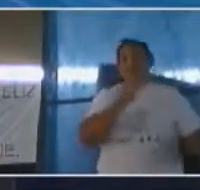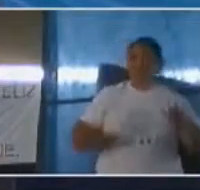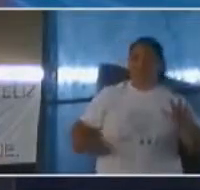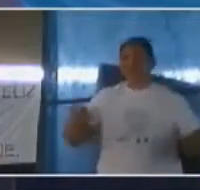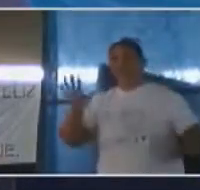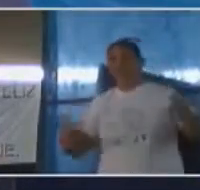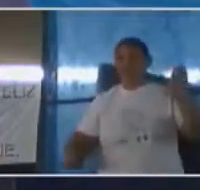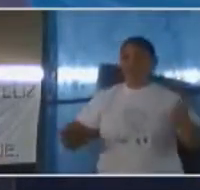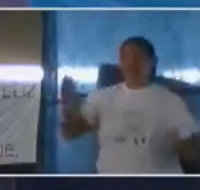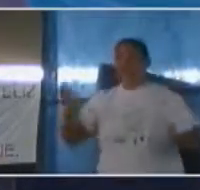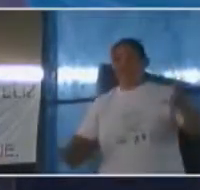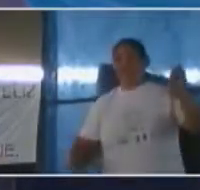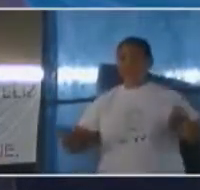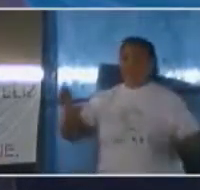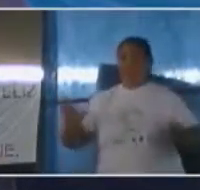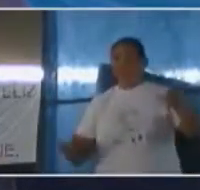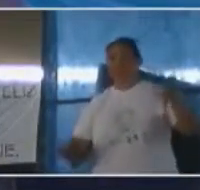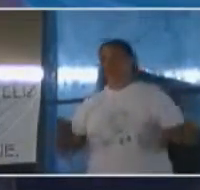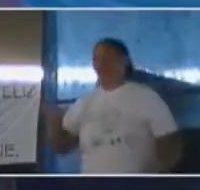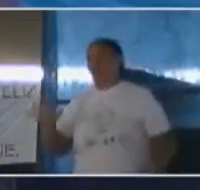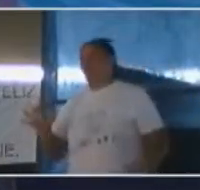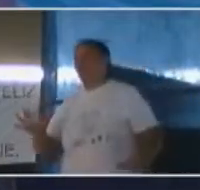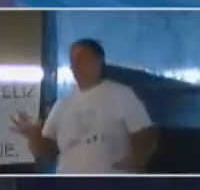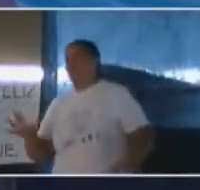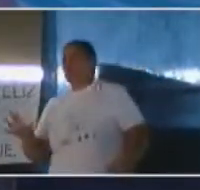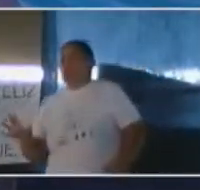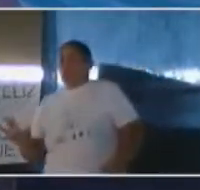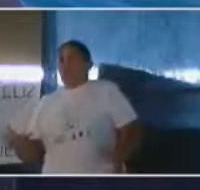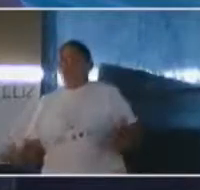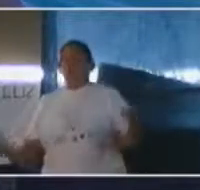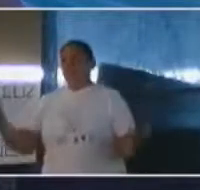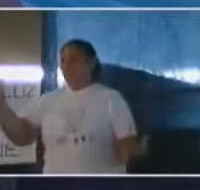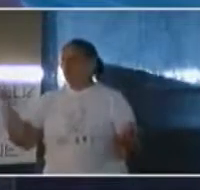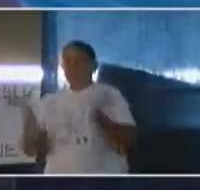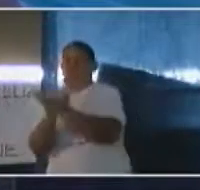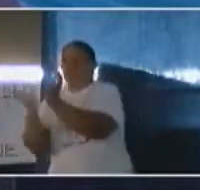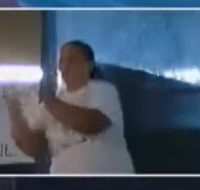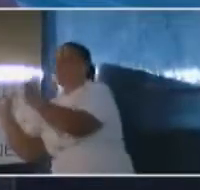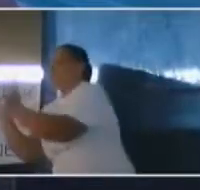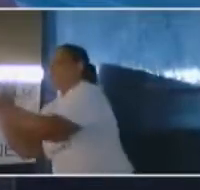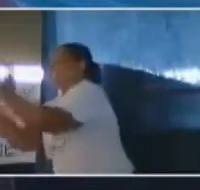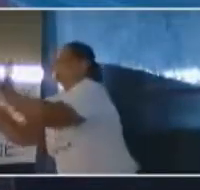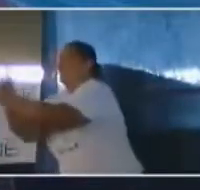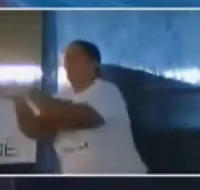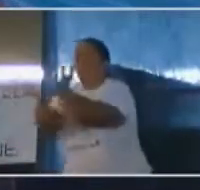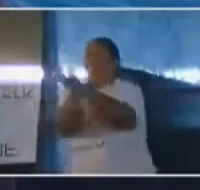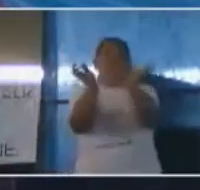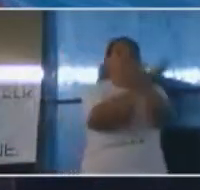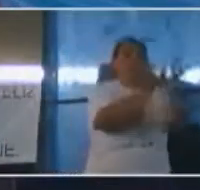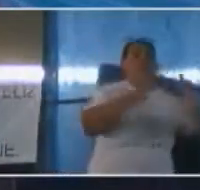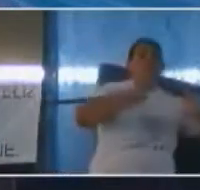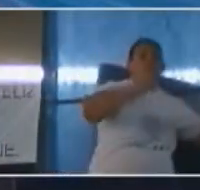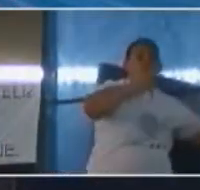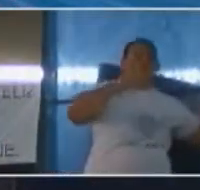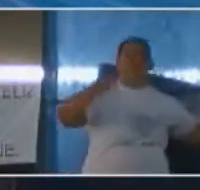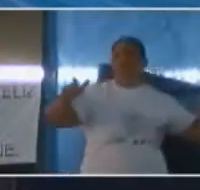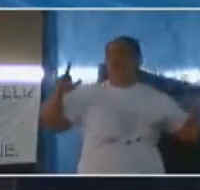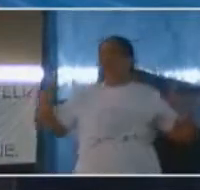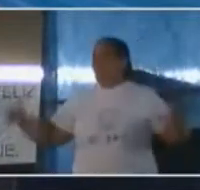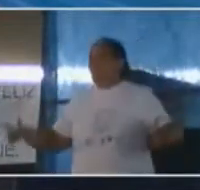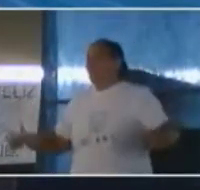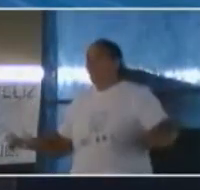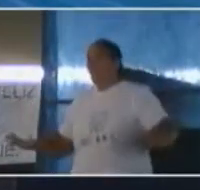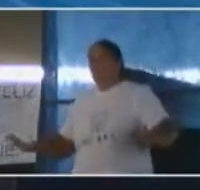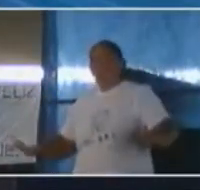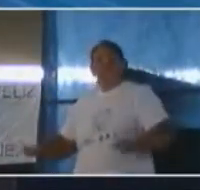em dezenas, centenas de grupos nas redes sociais. Estamos 24 horas